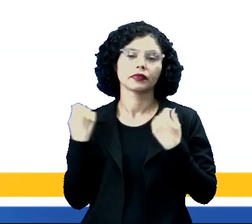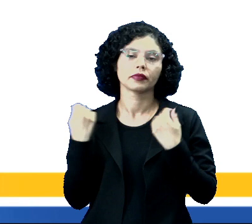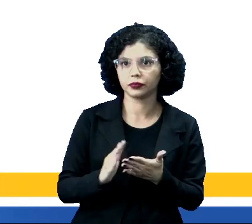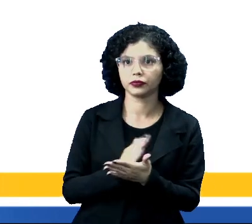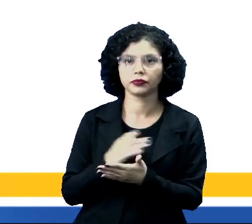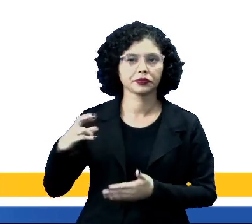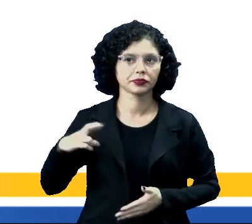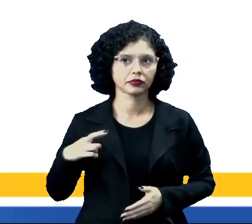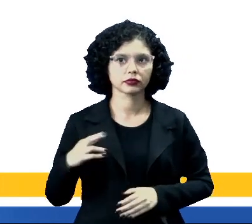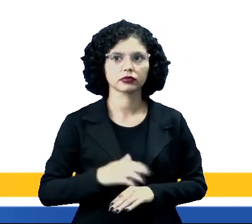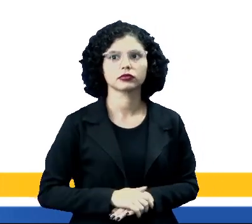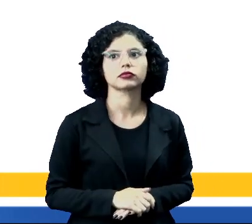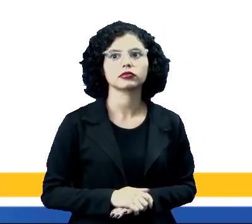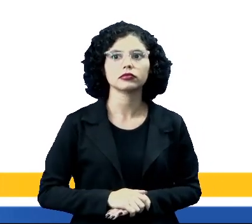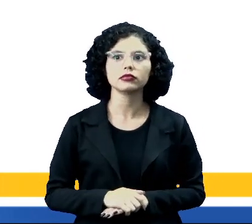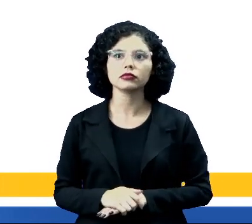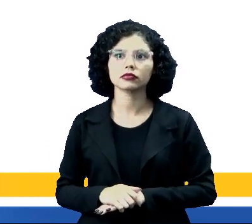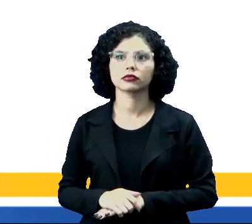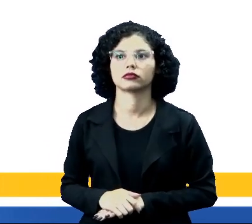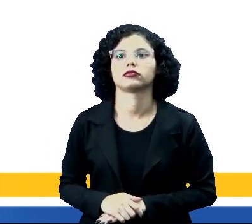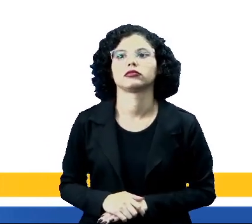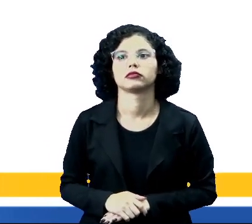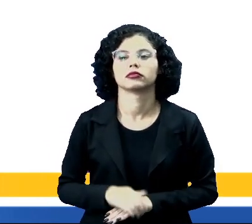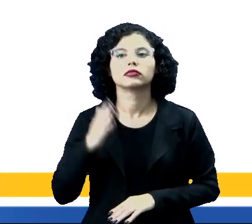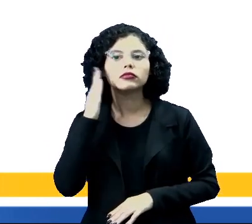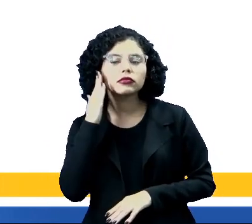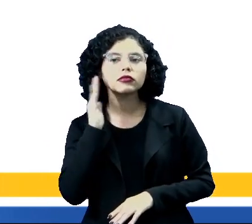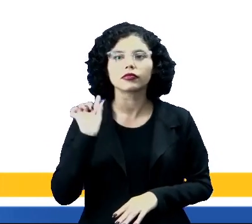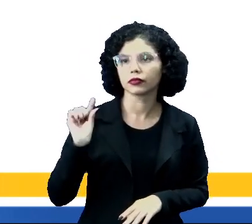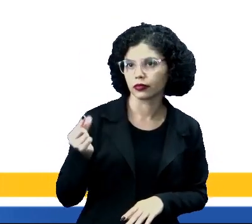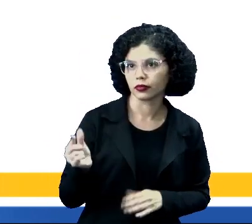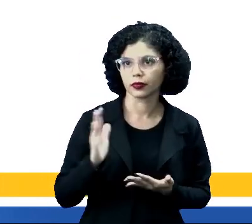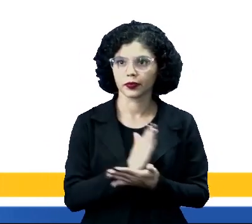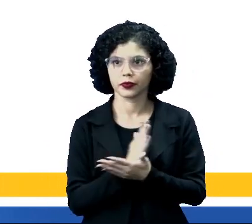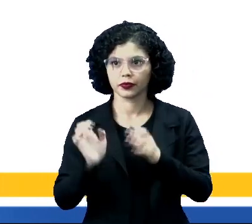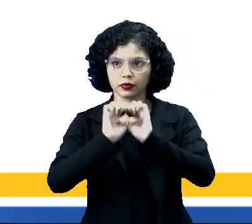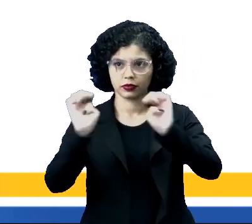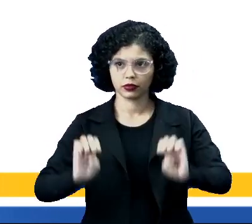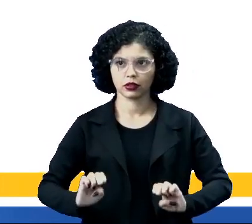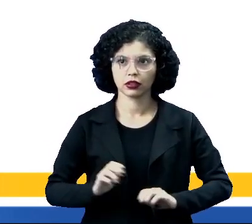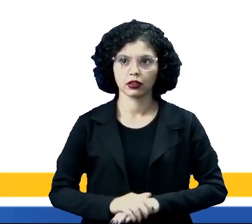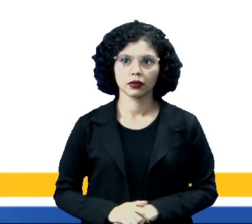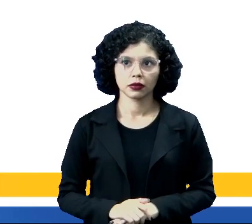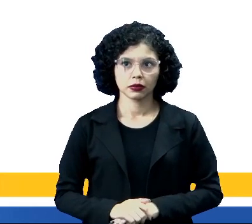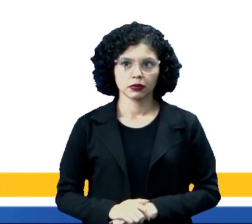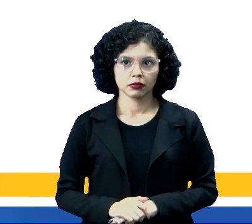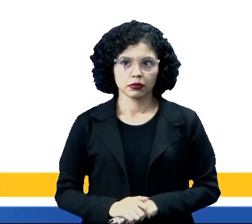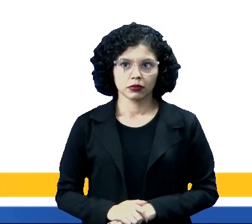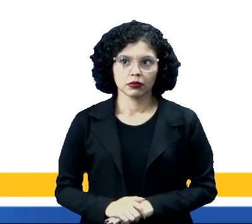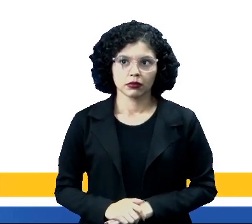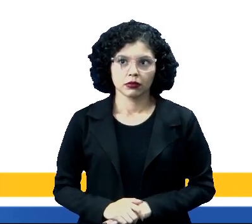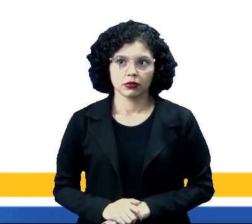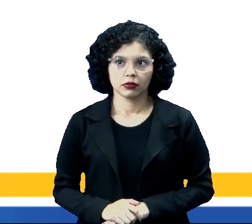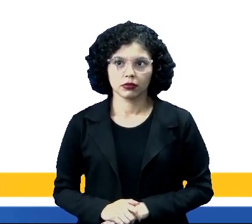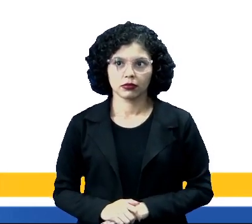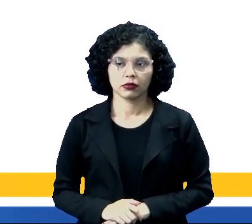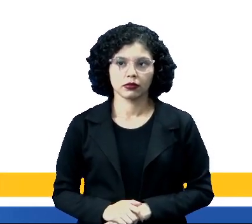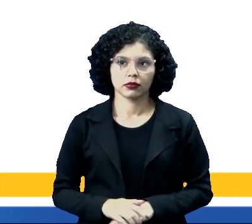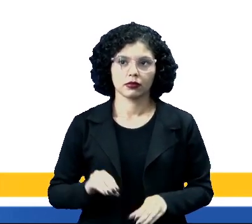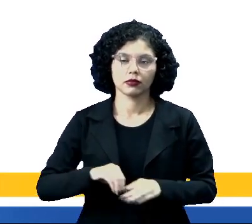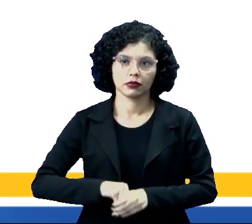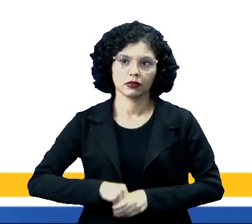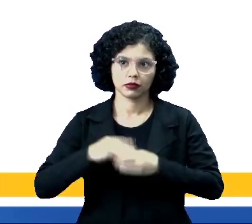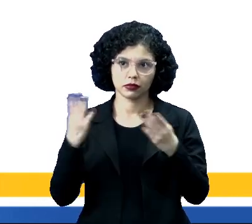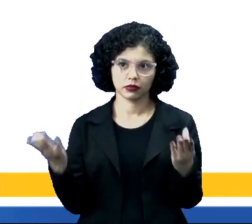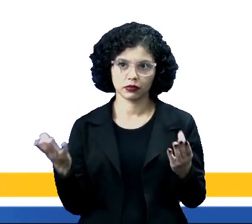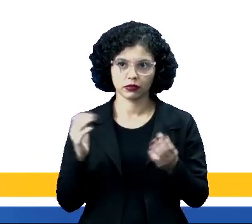algumas em particular. E aí vamos entender um pouquinho de algumas estruturas. Começando de fora para dentro,